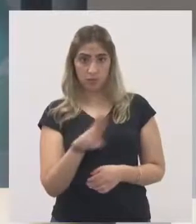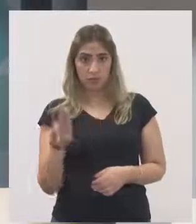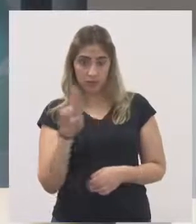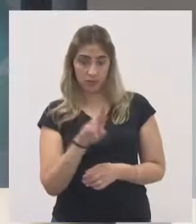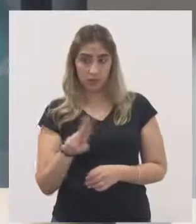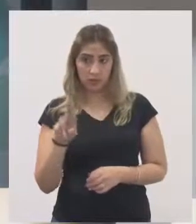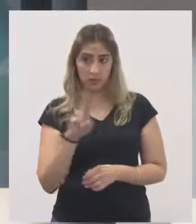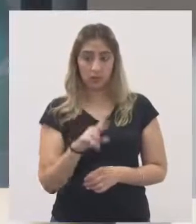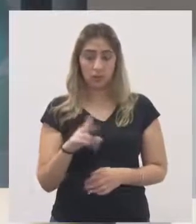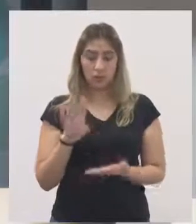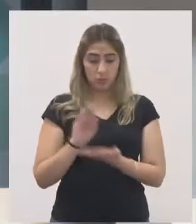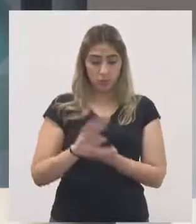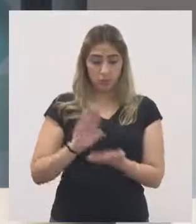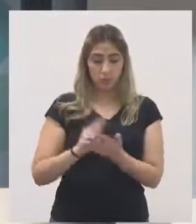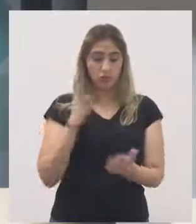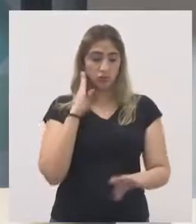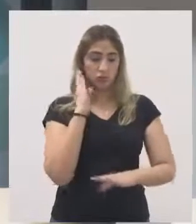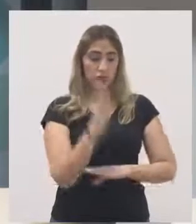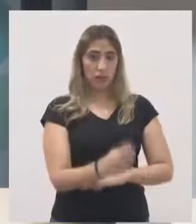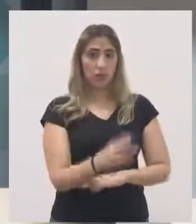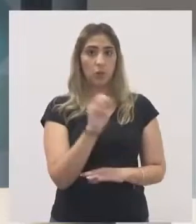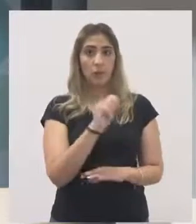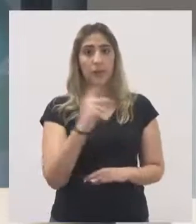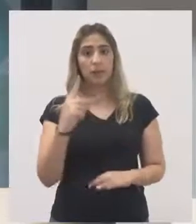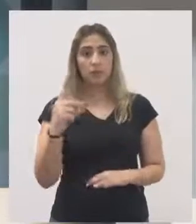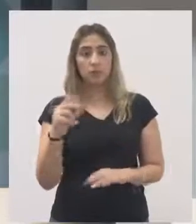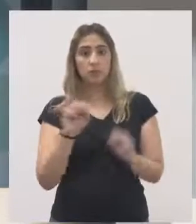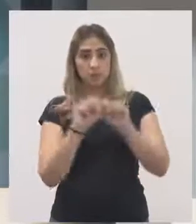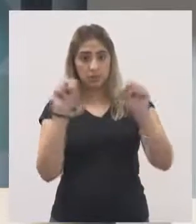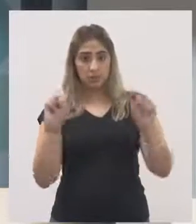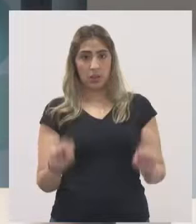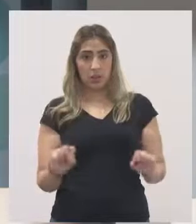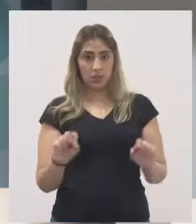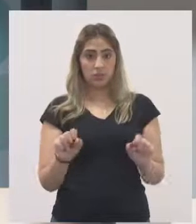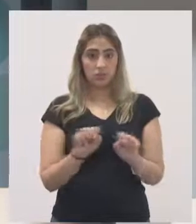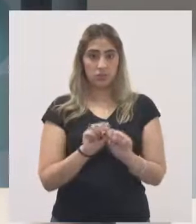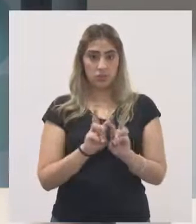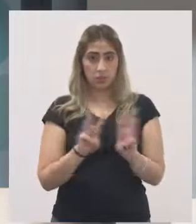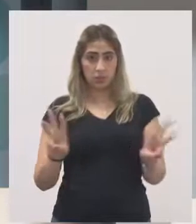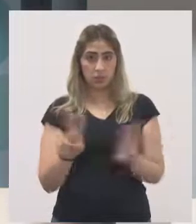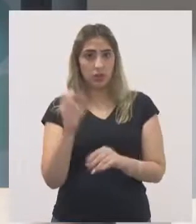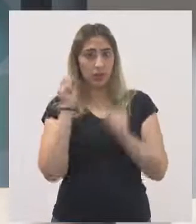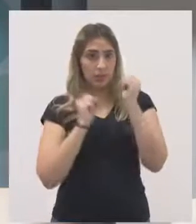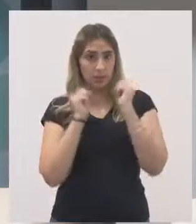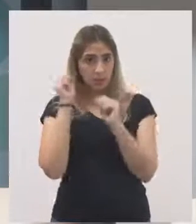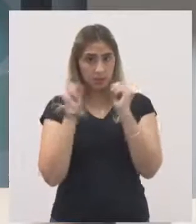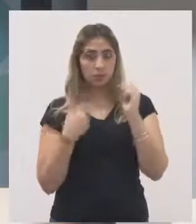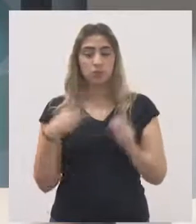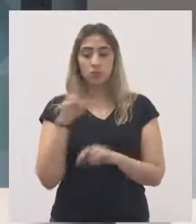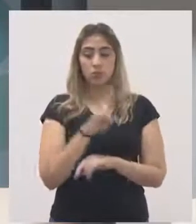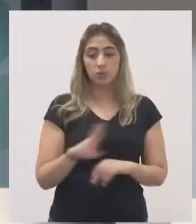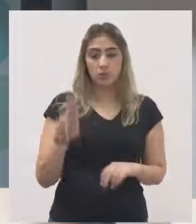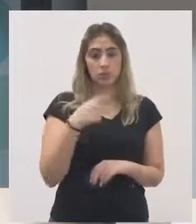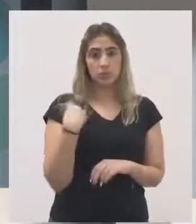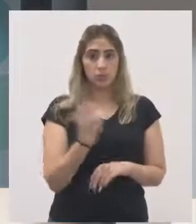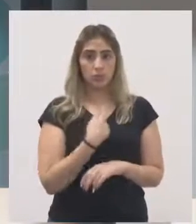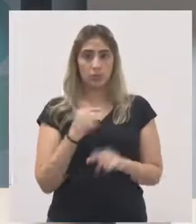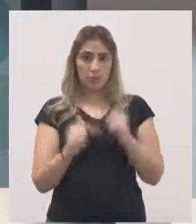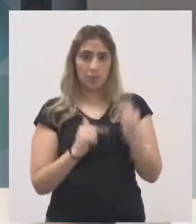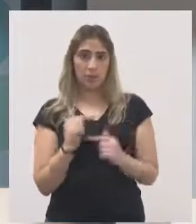o download direto do aplicativo, direto do site da empresa e estamos utilizando ele aqui na nossa formação.